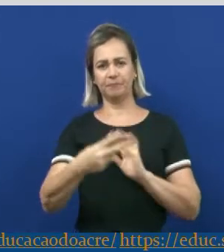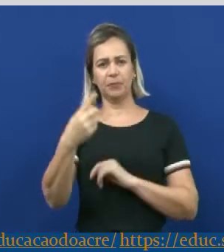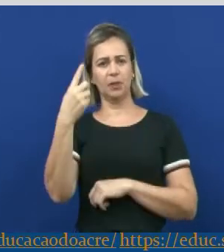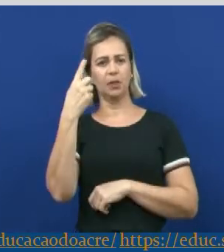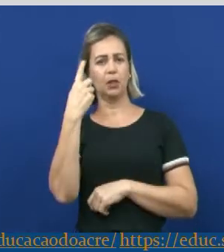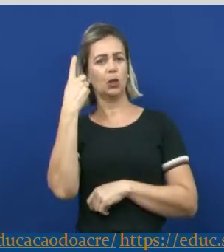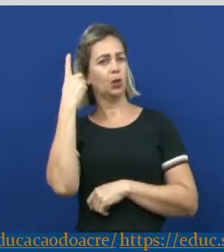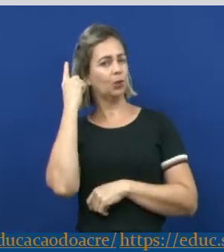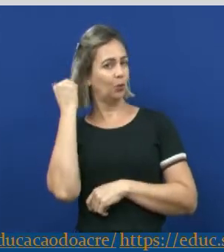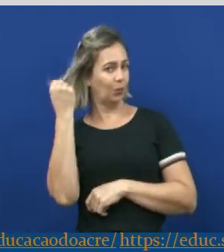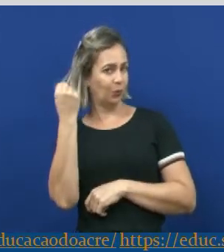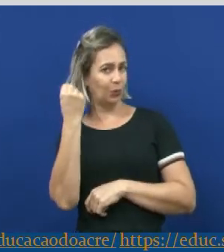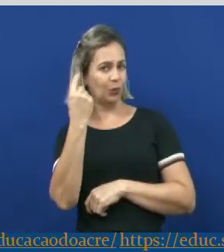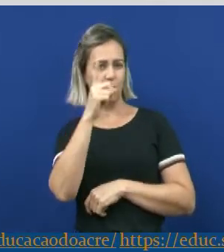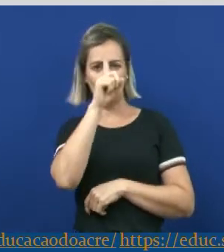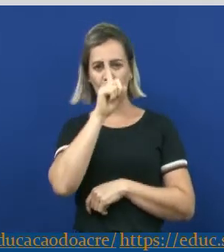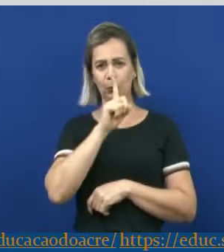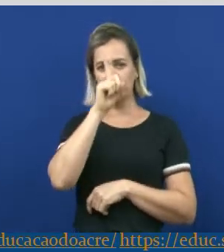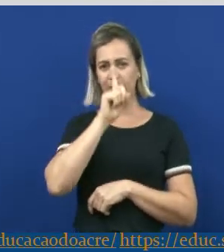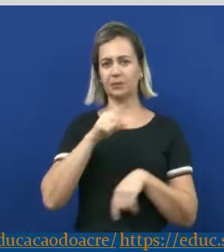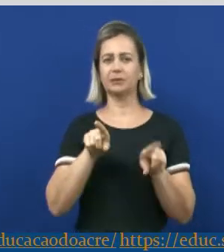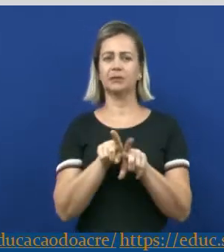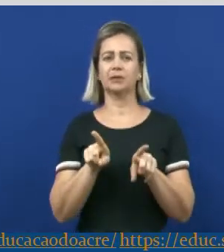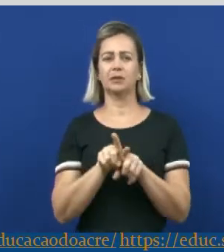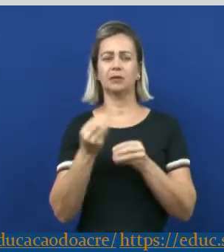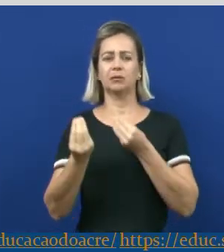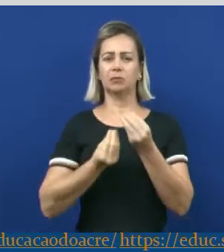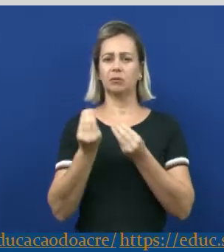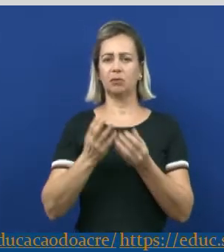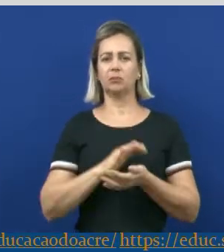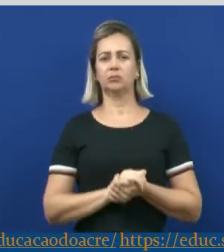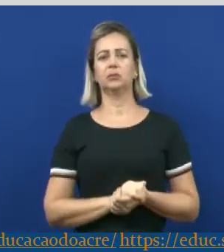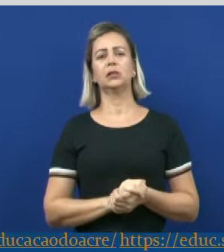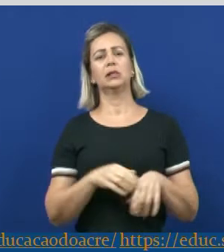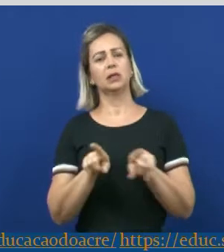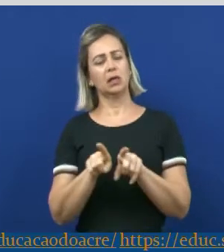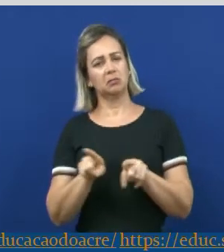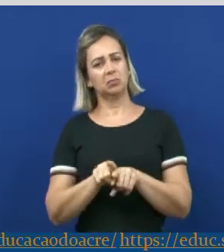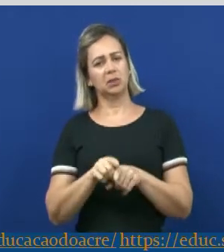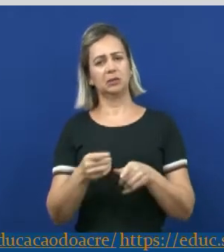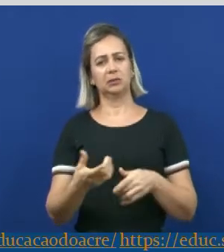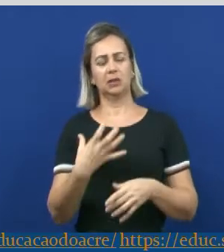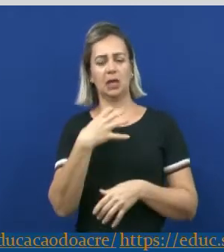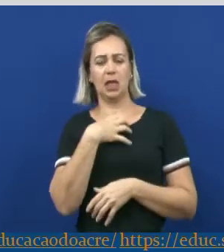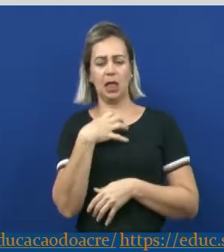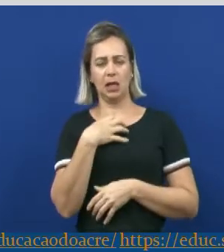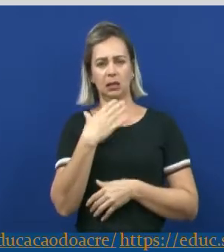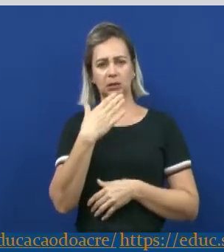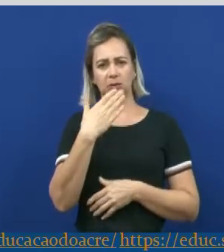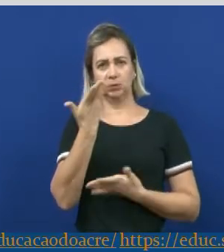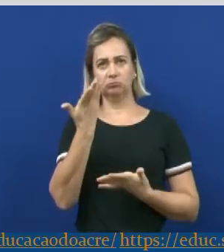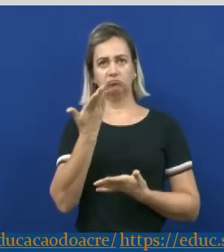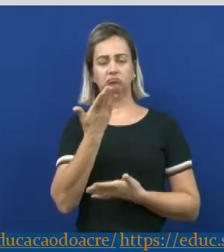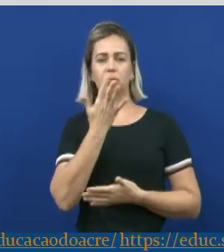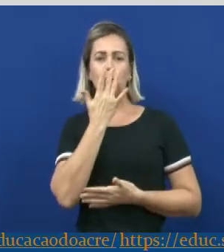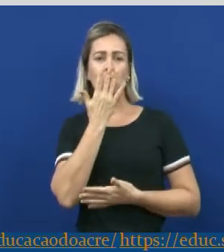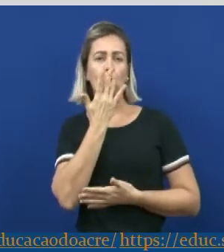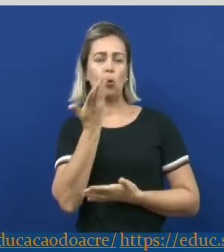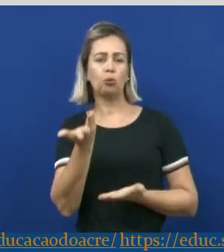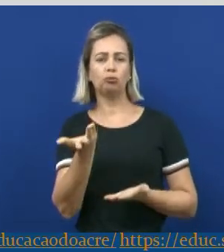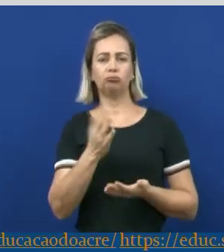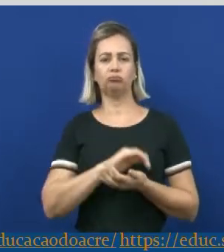me referindo a loiro. Soy castanha, posso ser castanha, e pelirroja. Quando eu